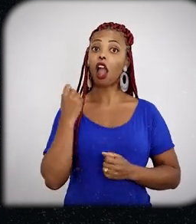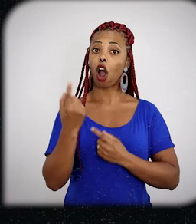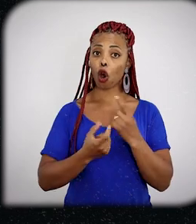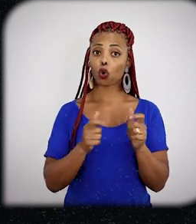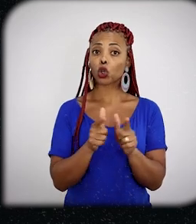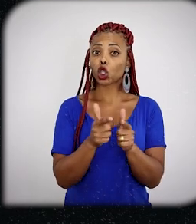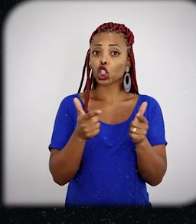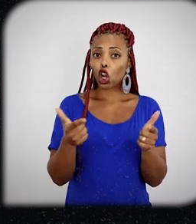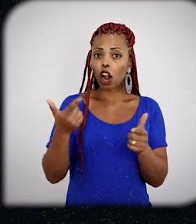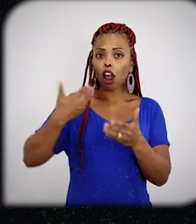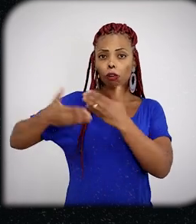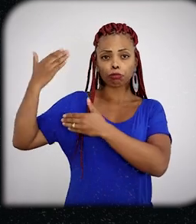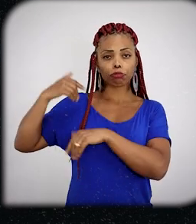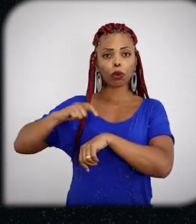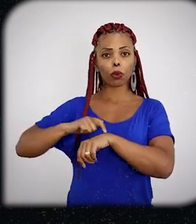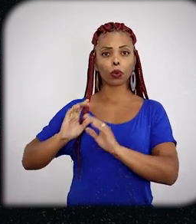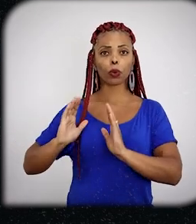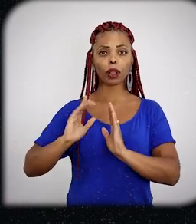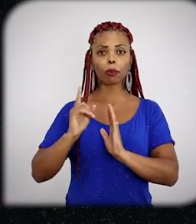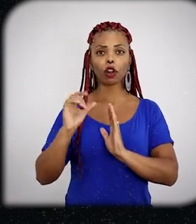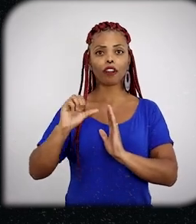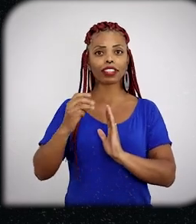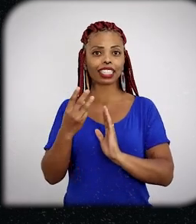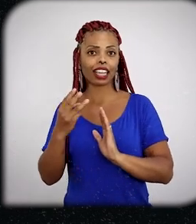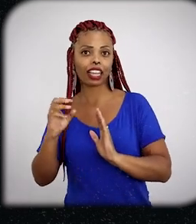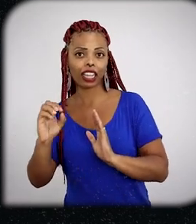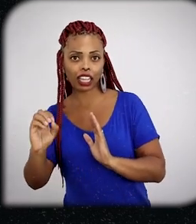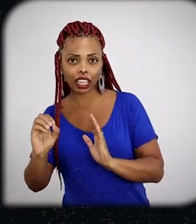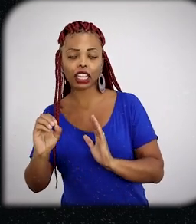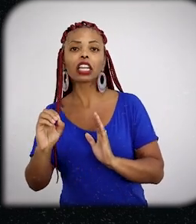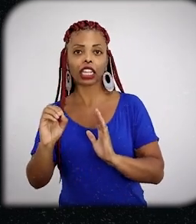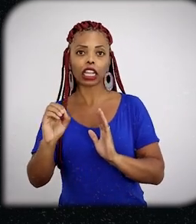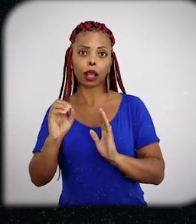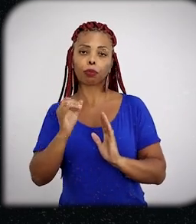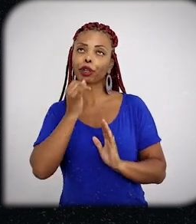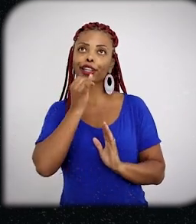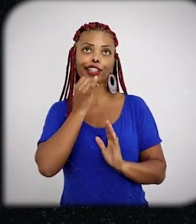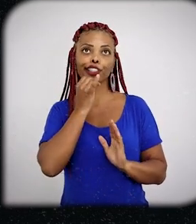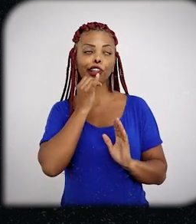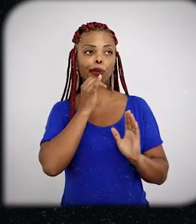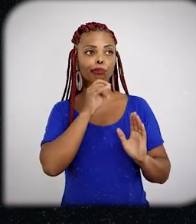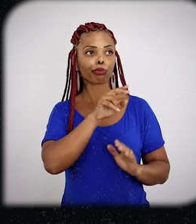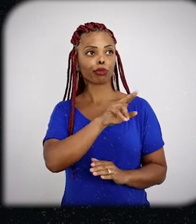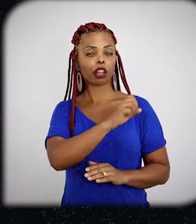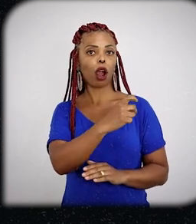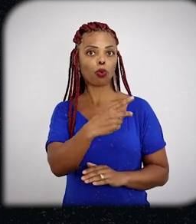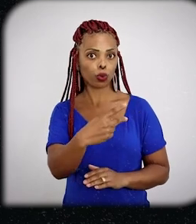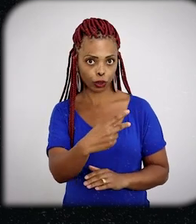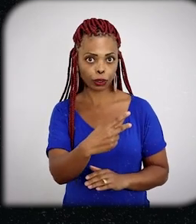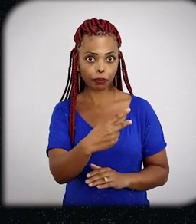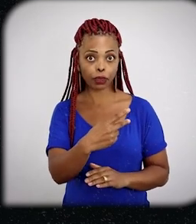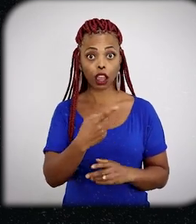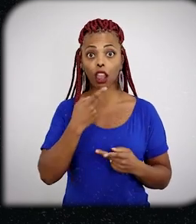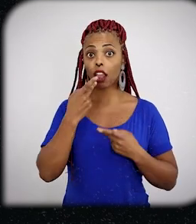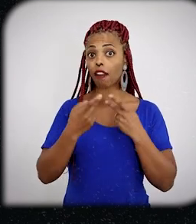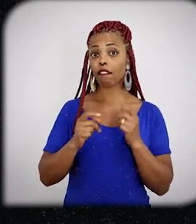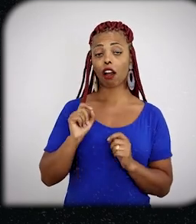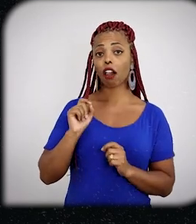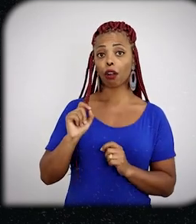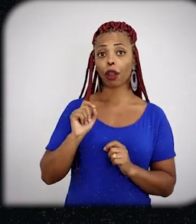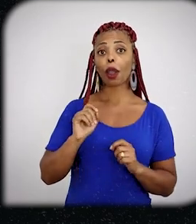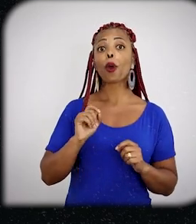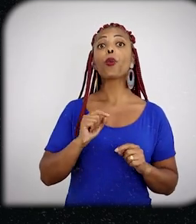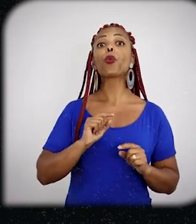Tem editoriais da década de 30, quando do surgimento, por exemplo, da USP, que